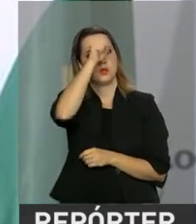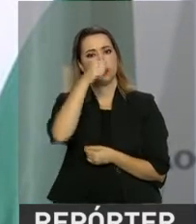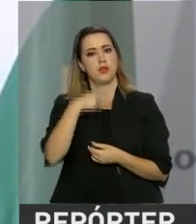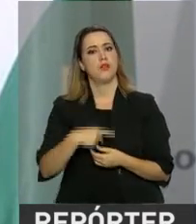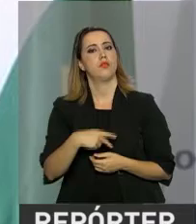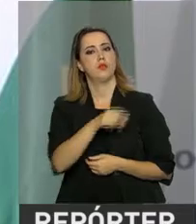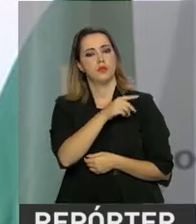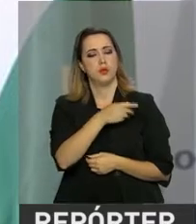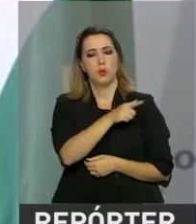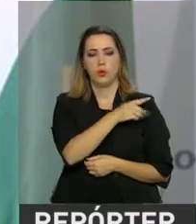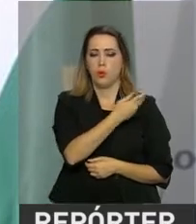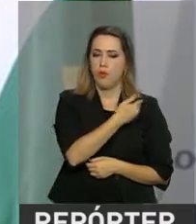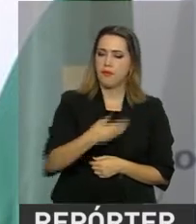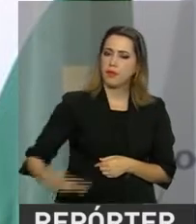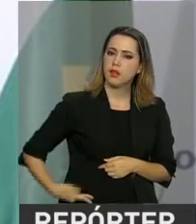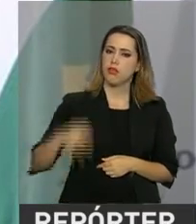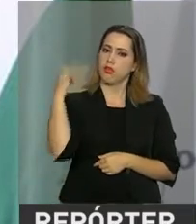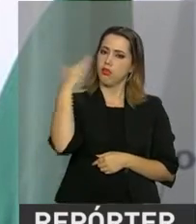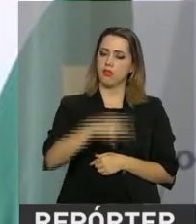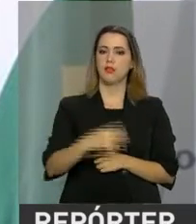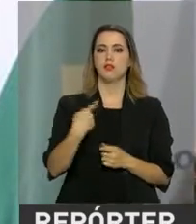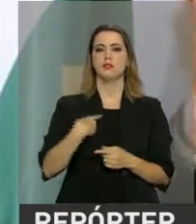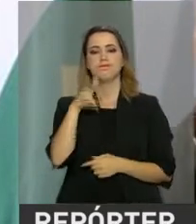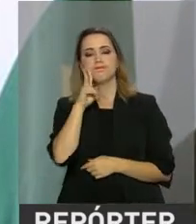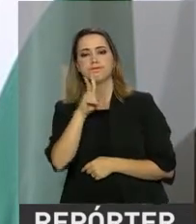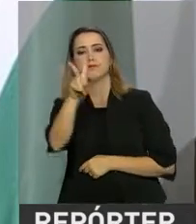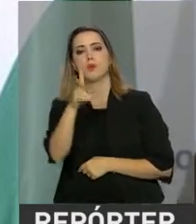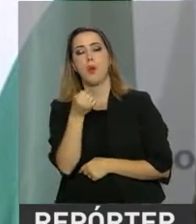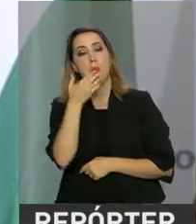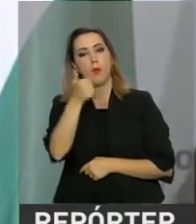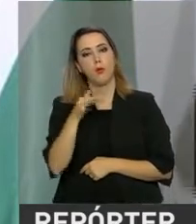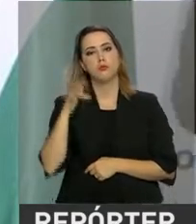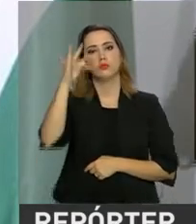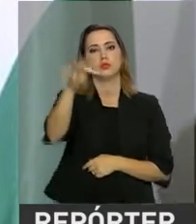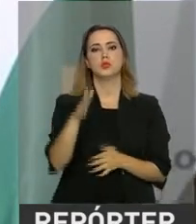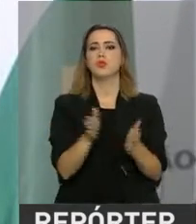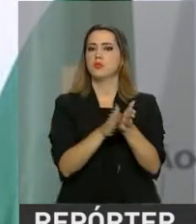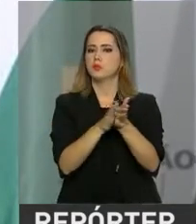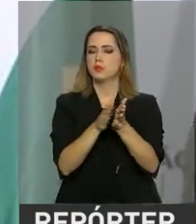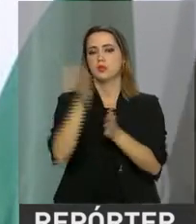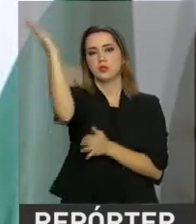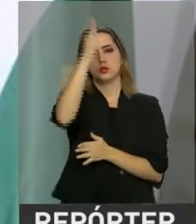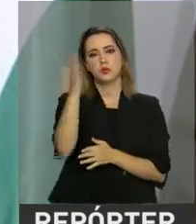não é em relação ao futuro e vamos aplaudir o brasil daqui uns anos